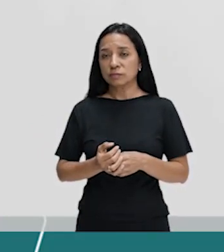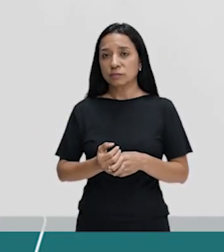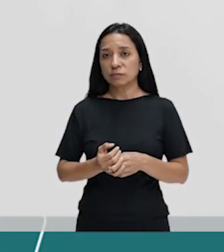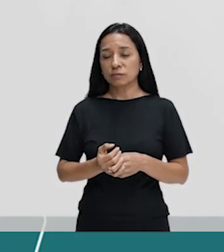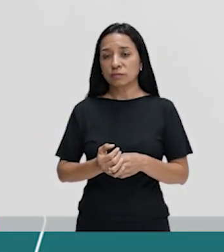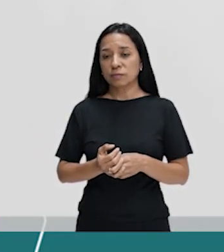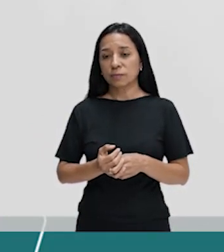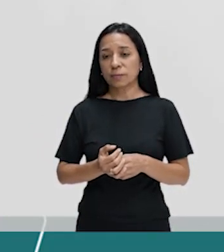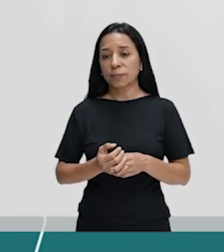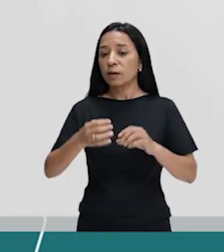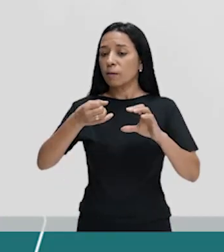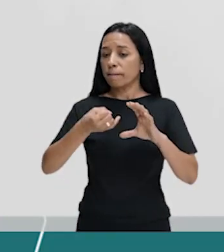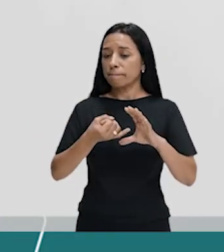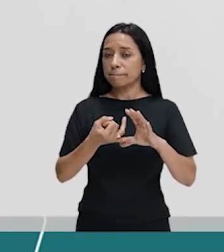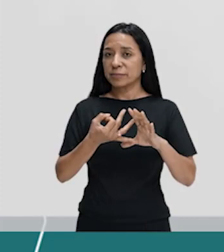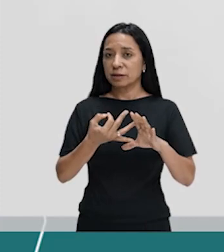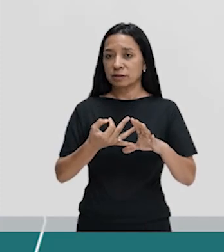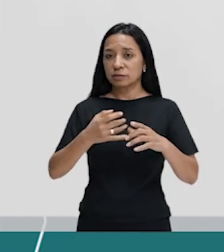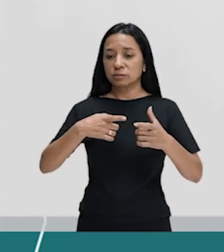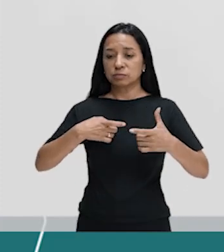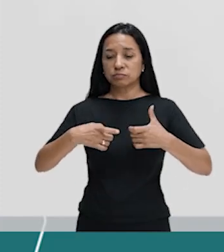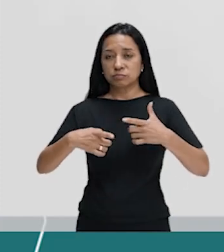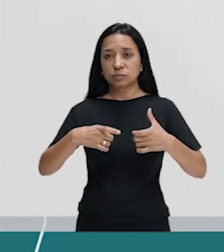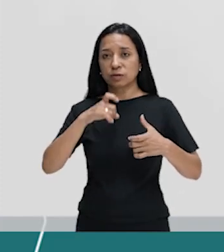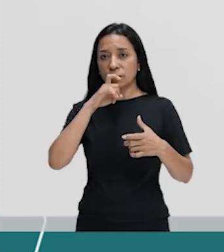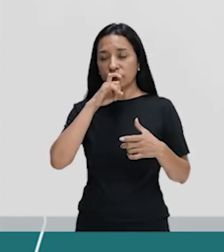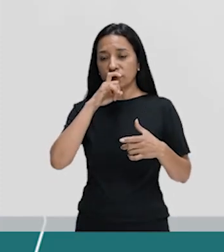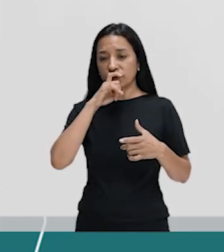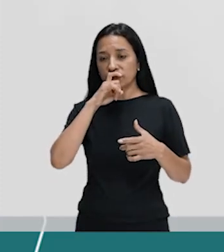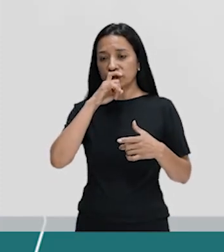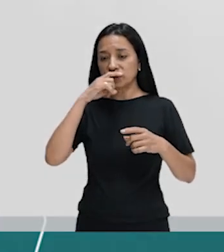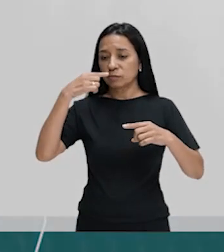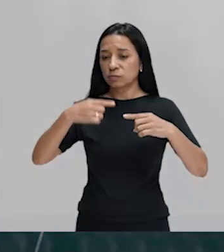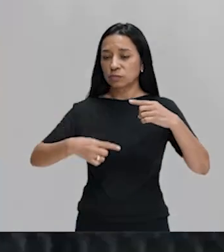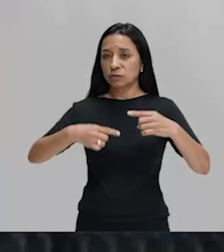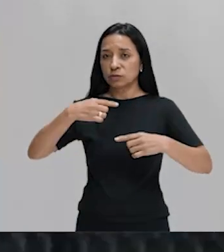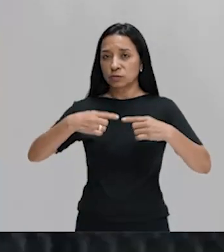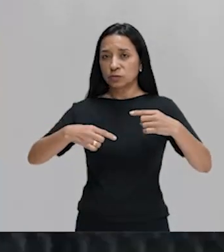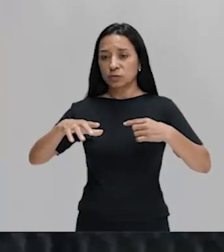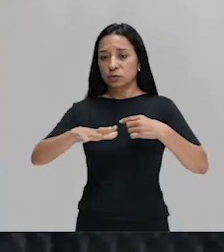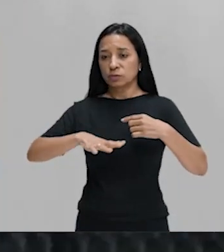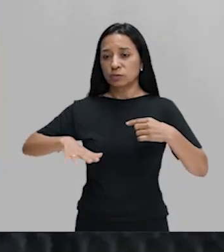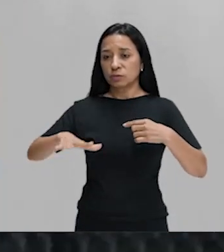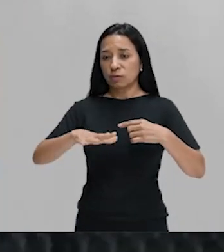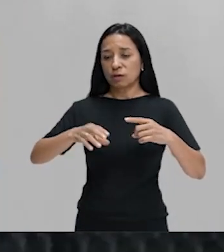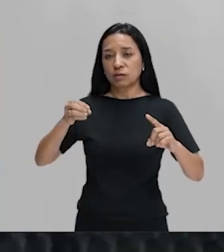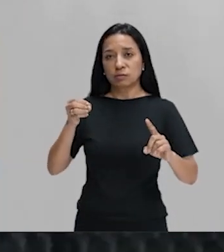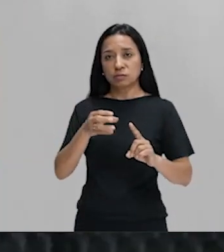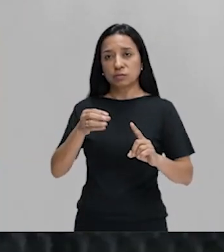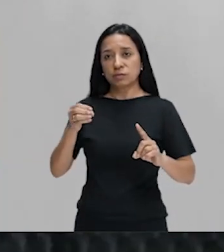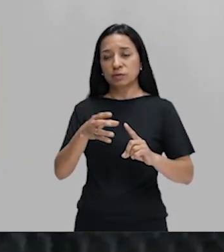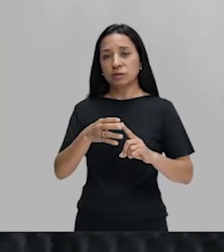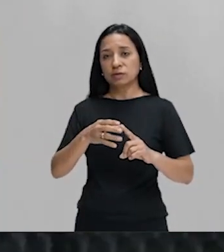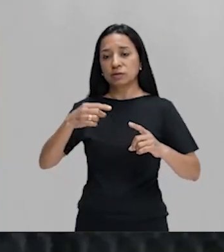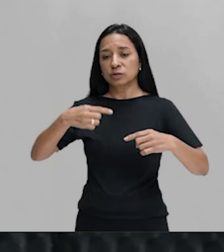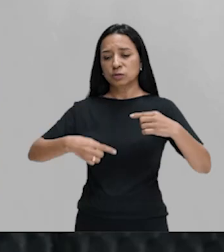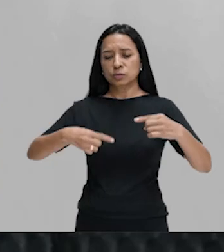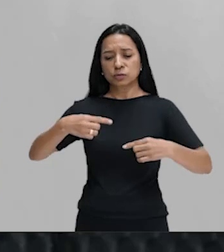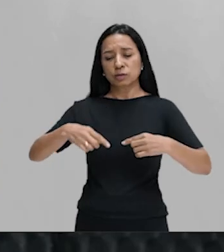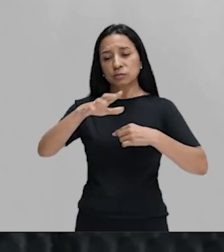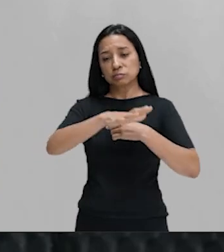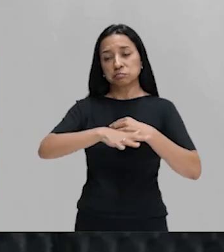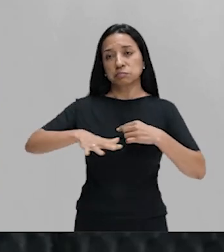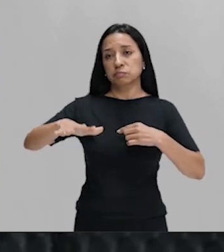conta dessa característica da Guerra Fria, que foi a disputa por área de influência, eles disputaram essas